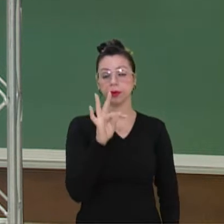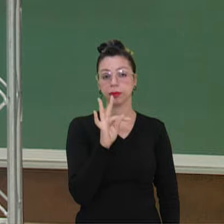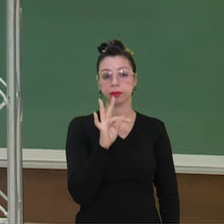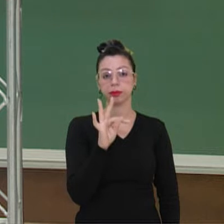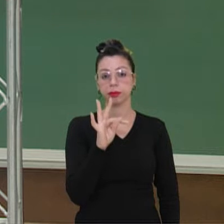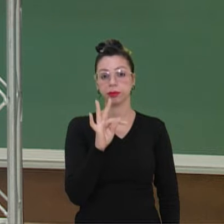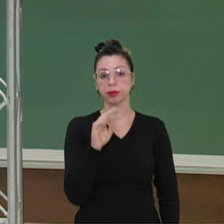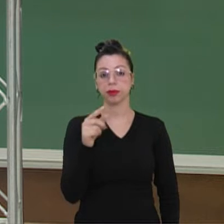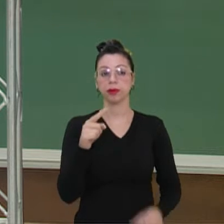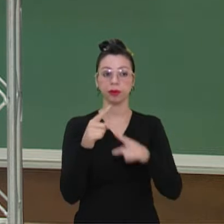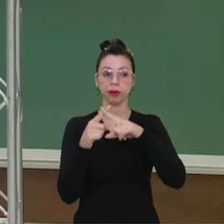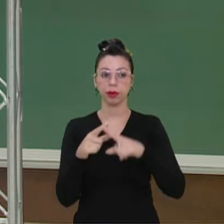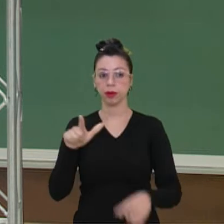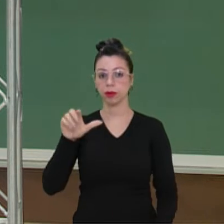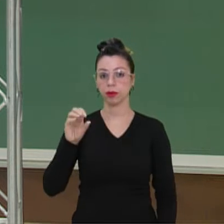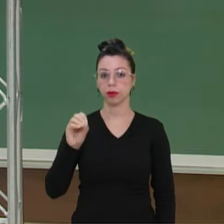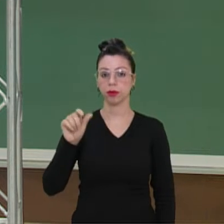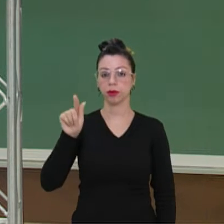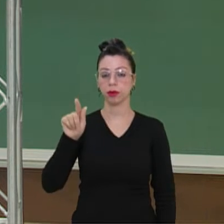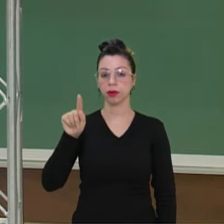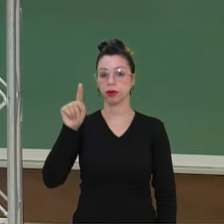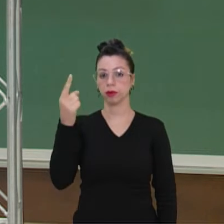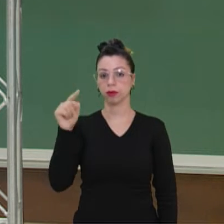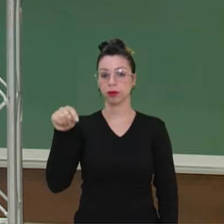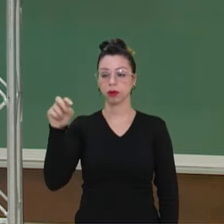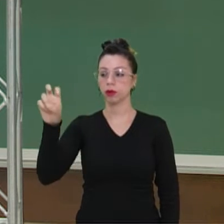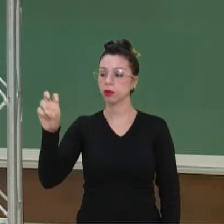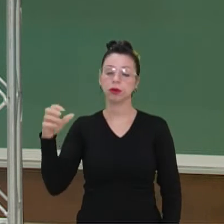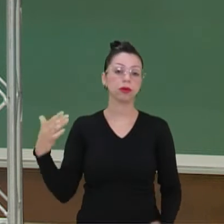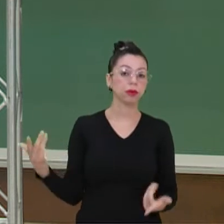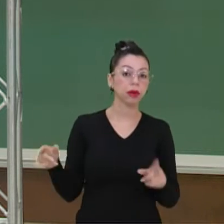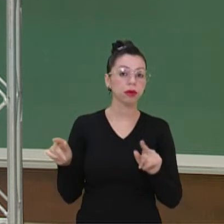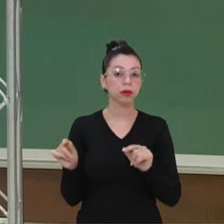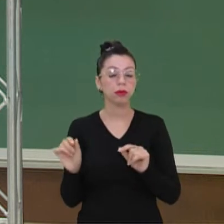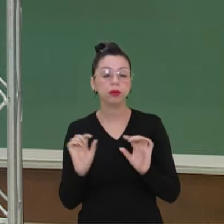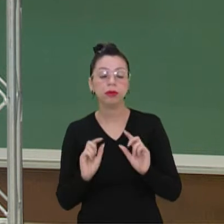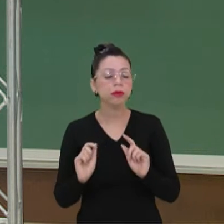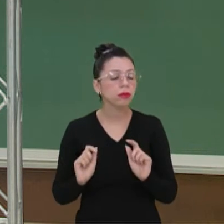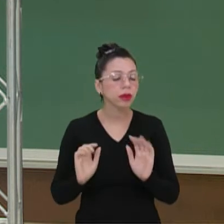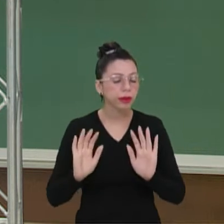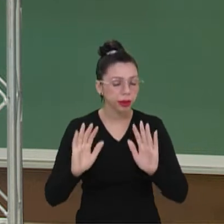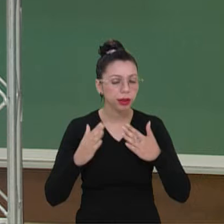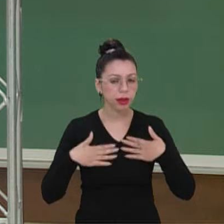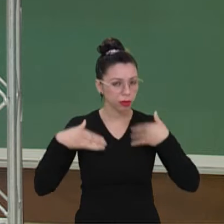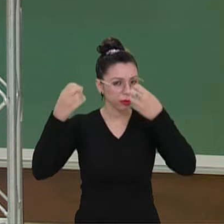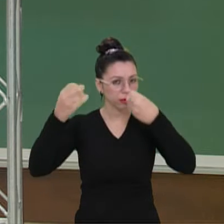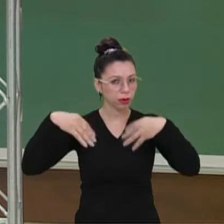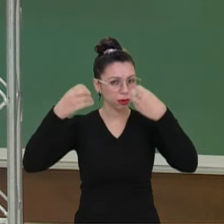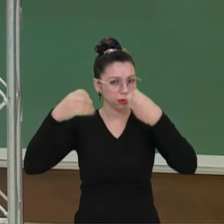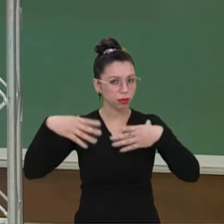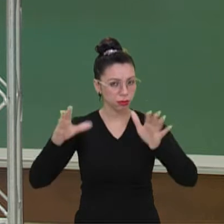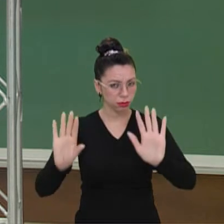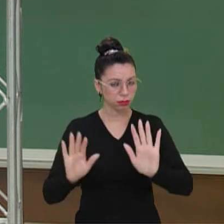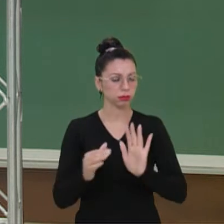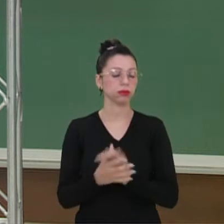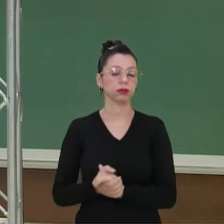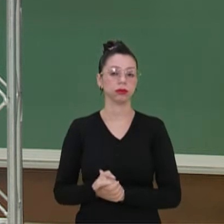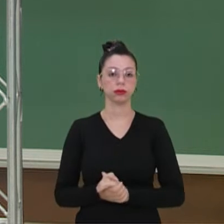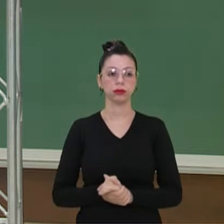igual T vezes log de 1,5. Legal? Mas, professor, daí, calma, calma. Vamos lá, vamos com calma.